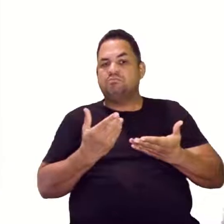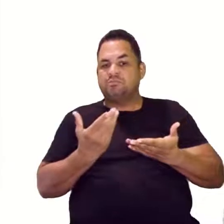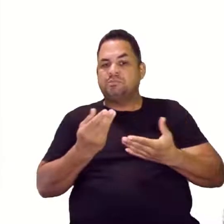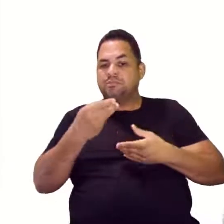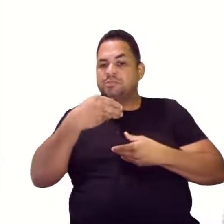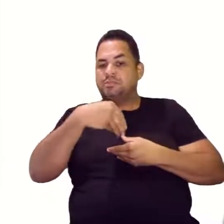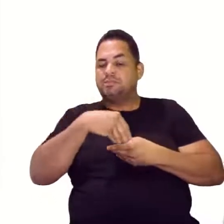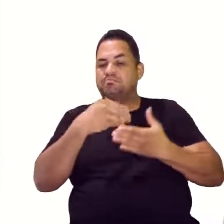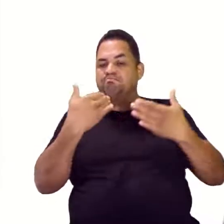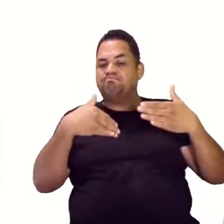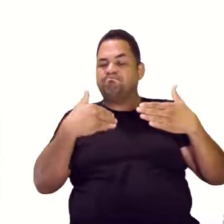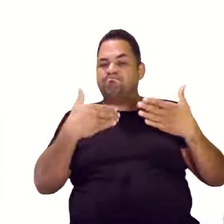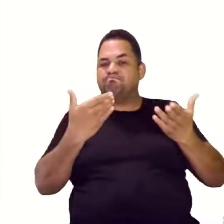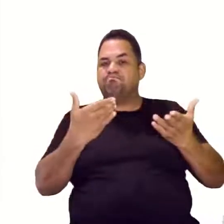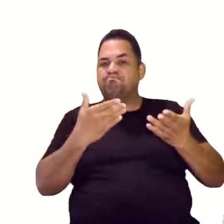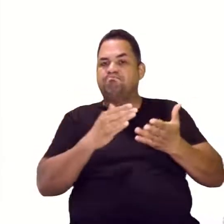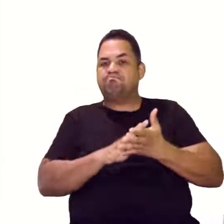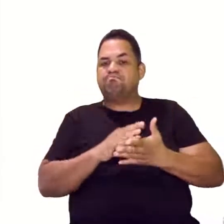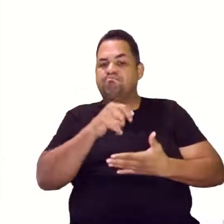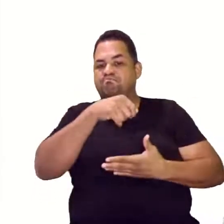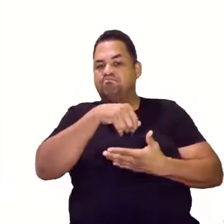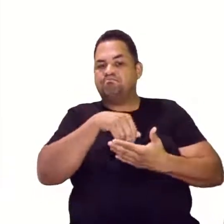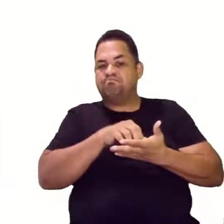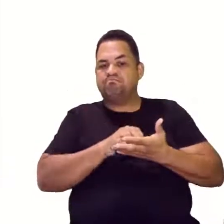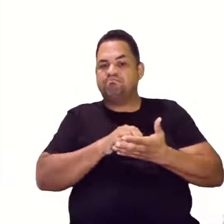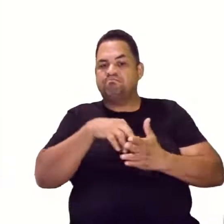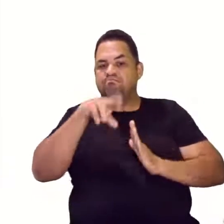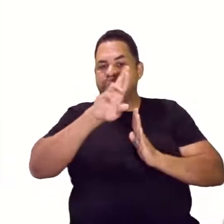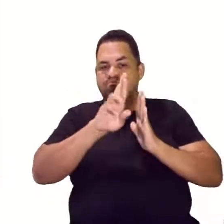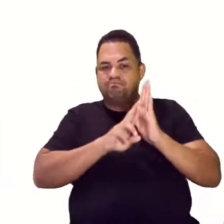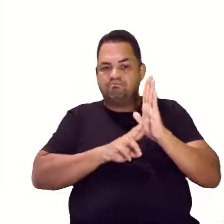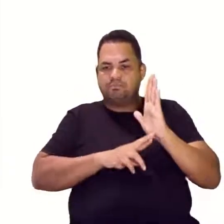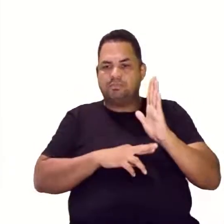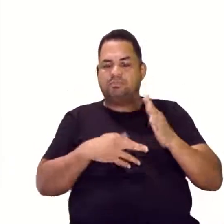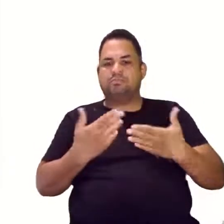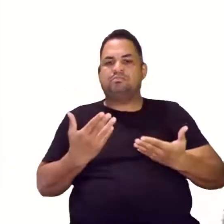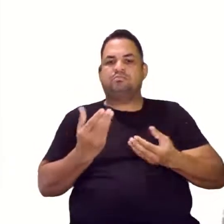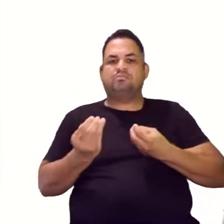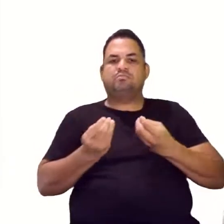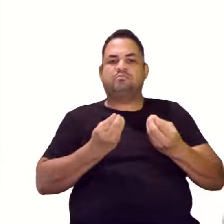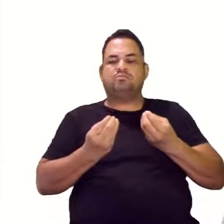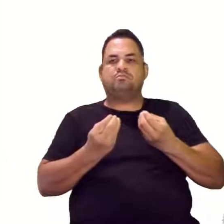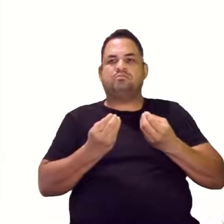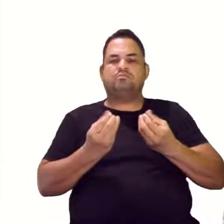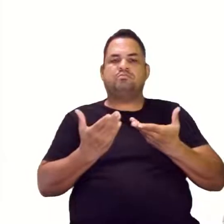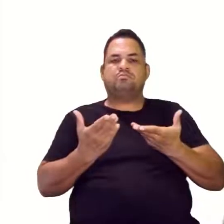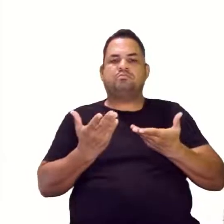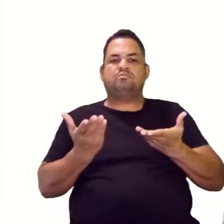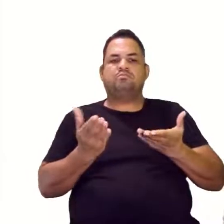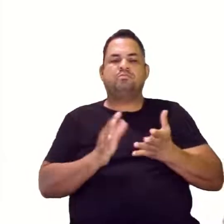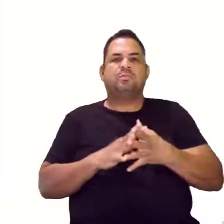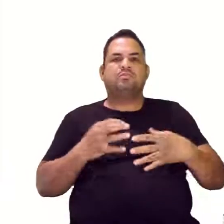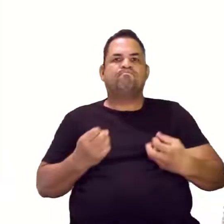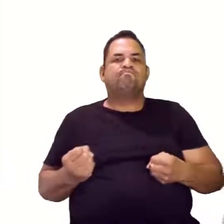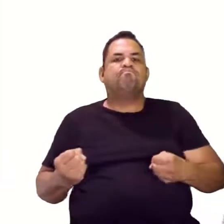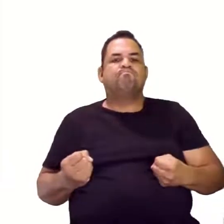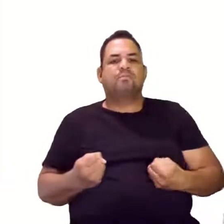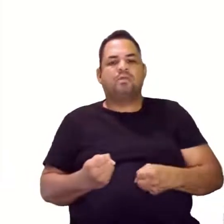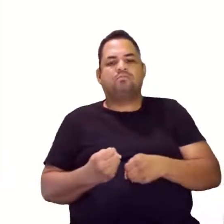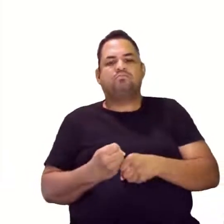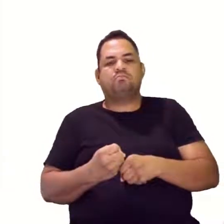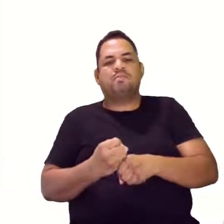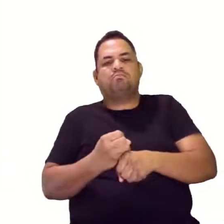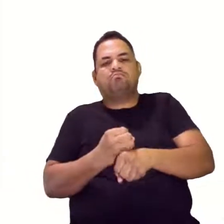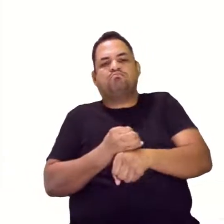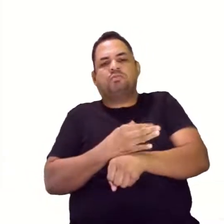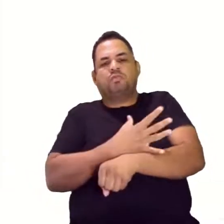em questão de redação, né? Como trabalhar como lidar com situações